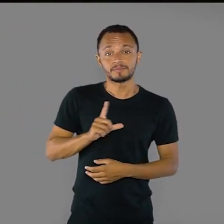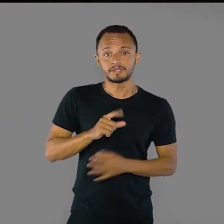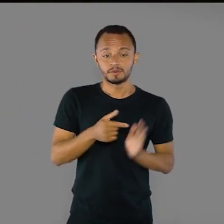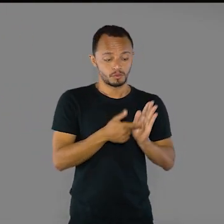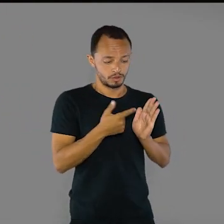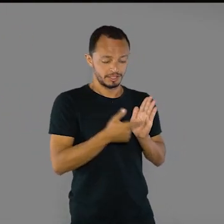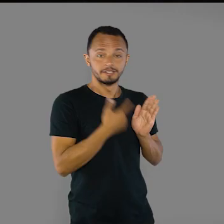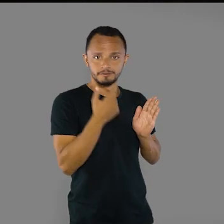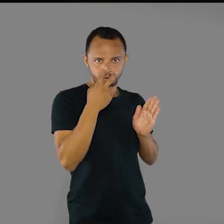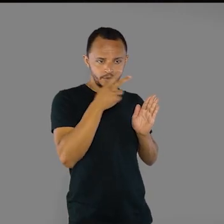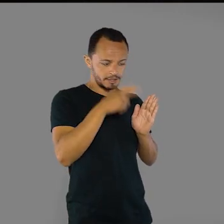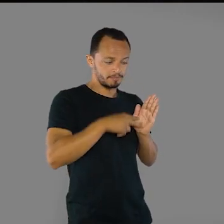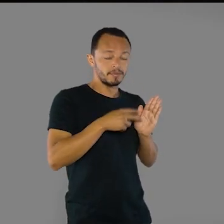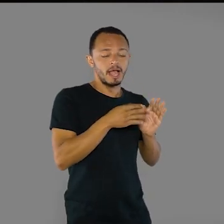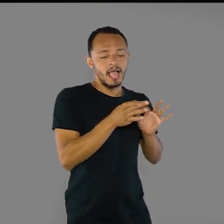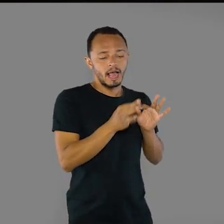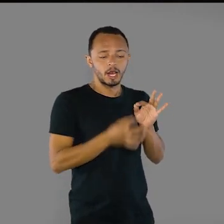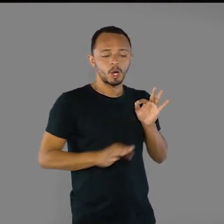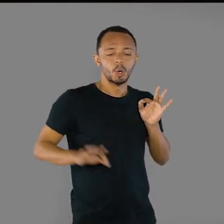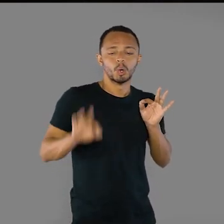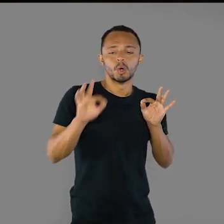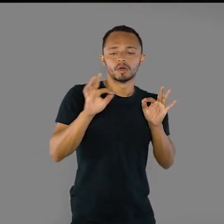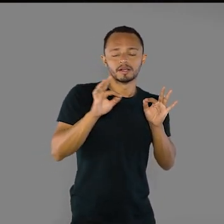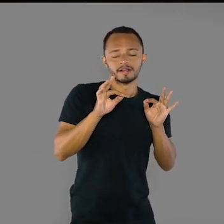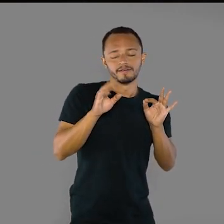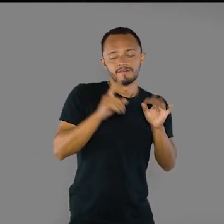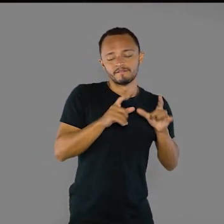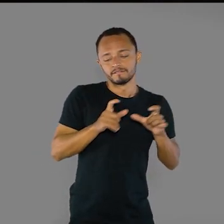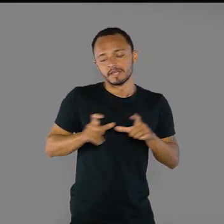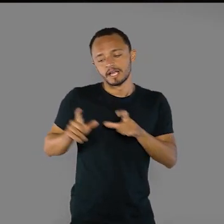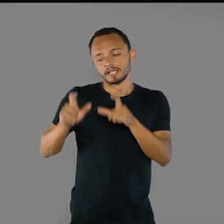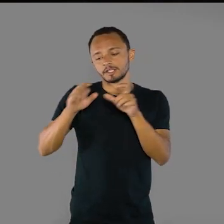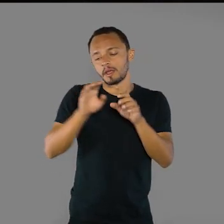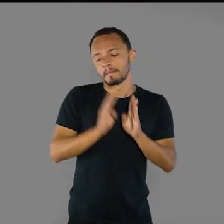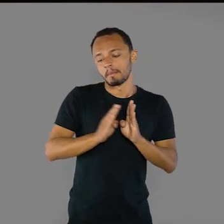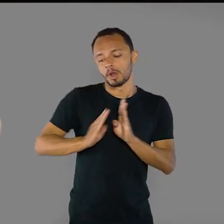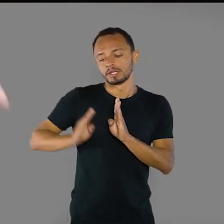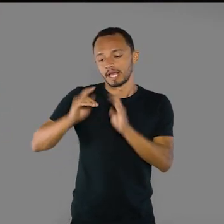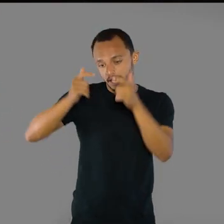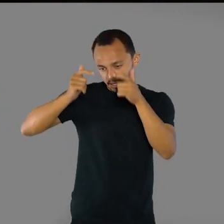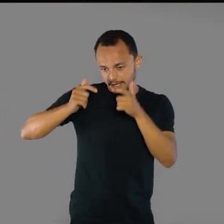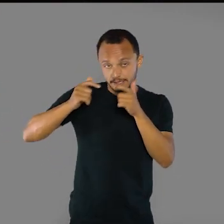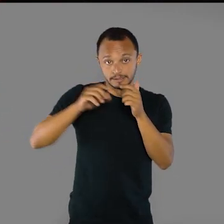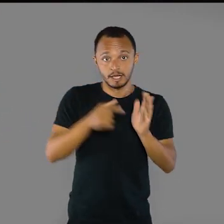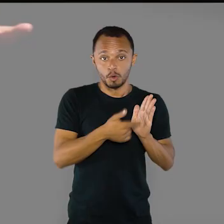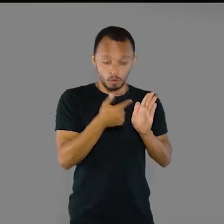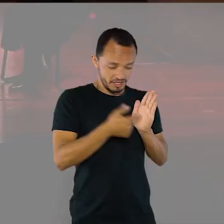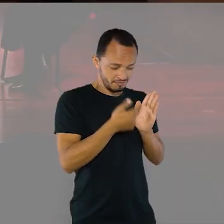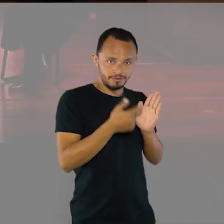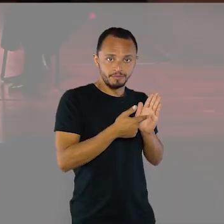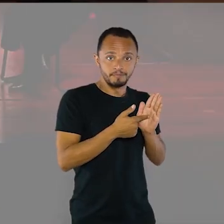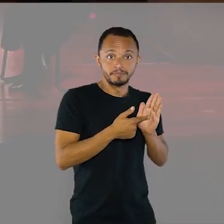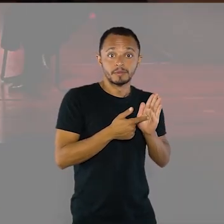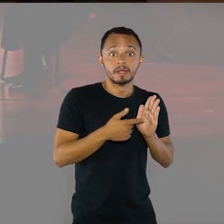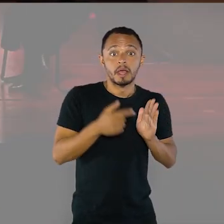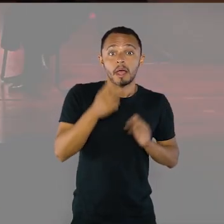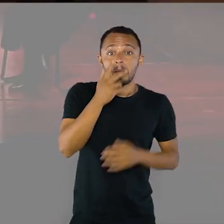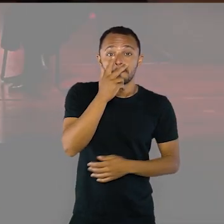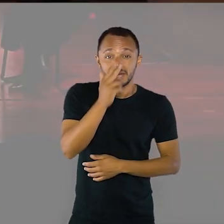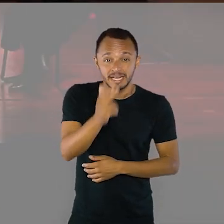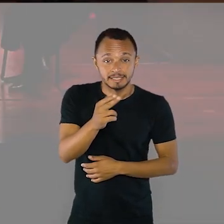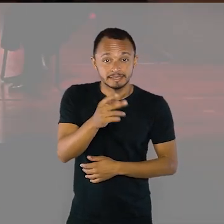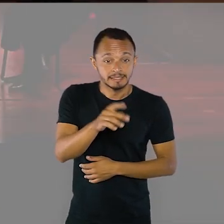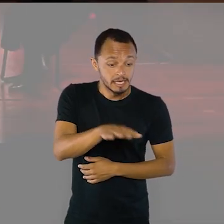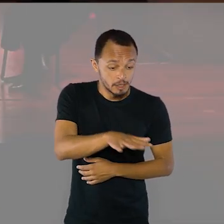chamado A Longa Viagem da Biblioteca dos Reis, eu tinha dados de que o Brasil pagou uma conta por todos